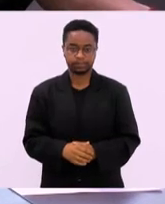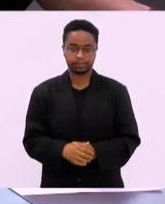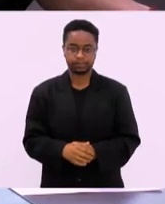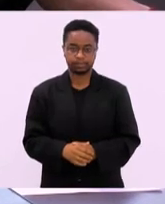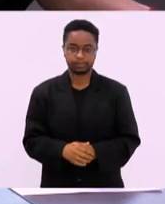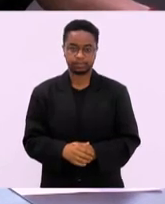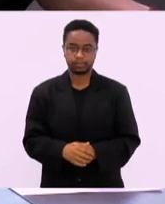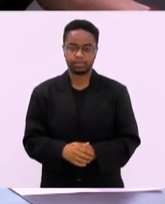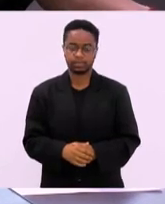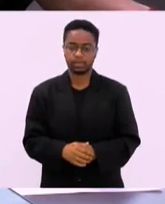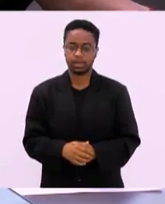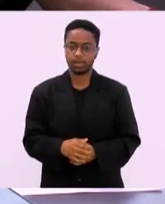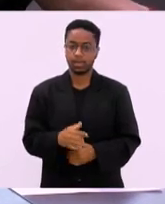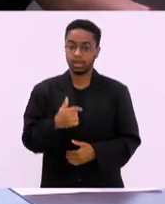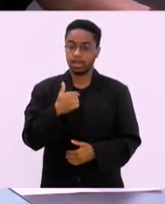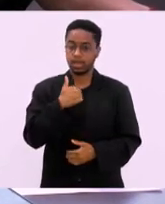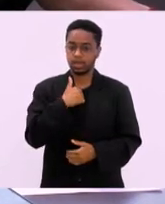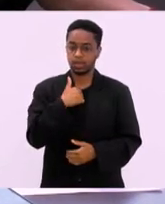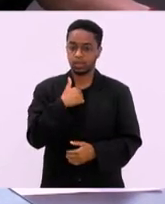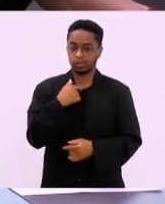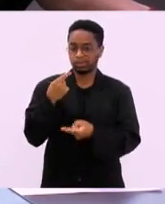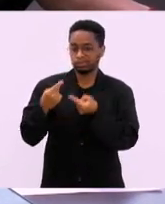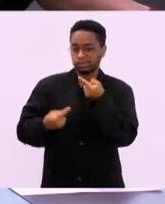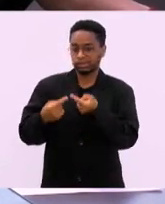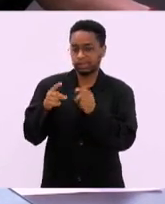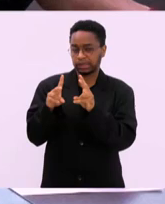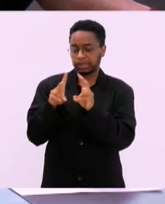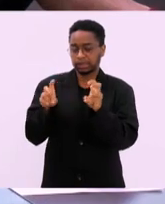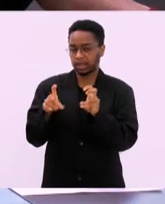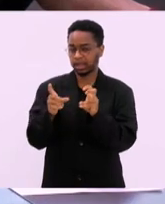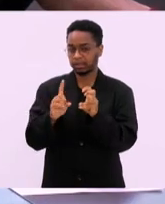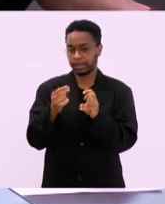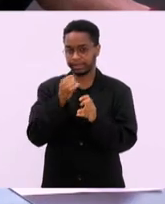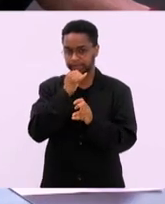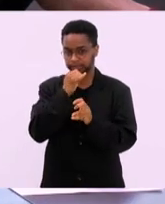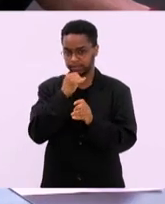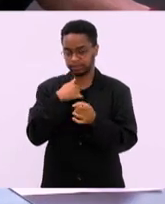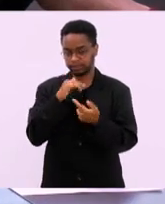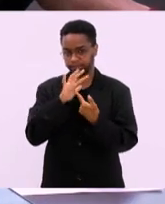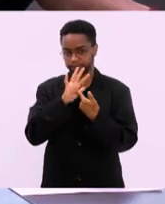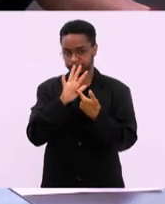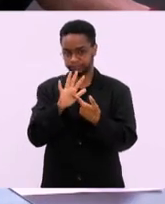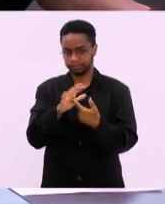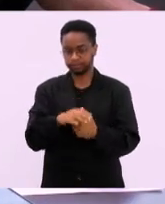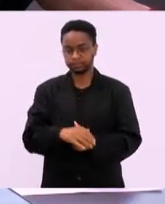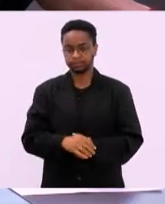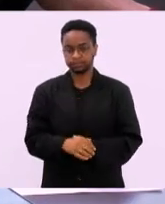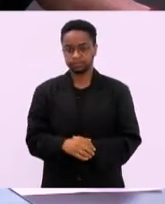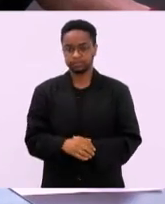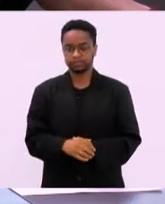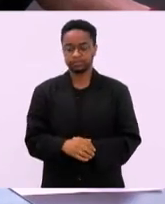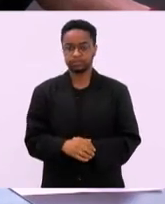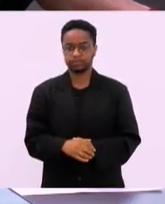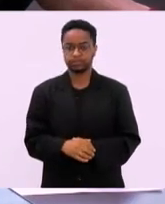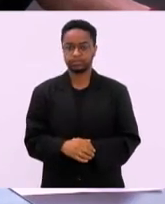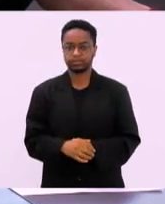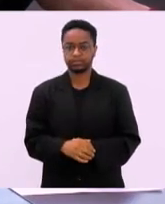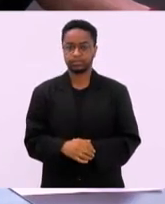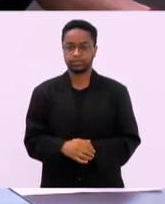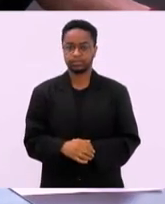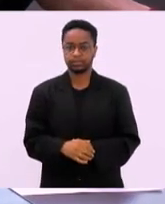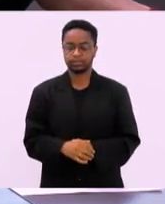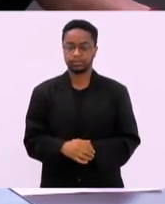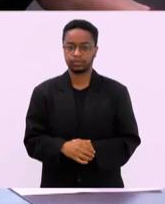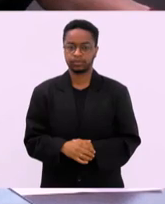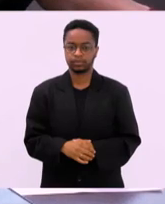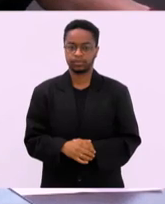Eu não entrei nesse mérito. Vou pegar um exemplo bem atual. Eu ainda